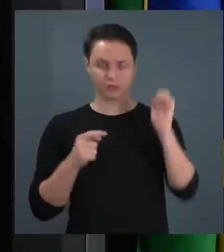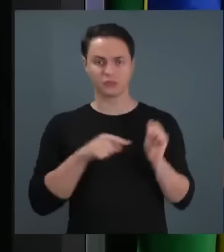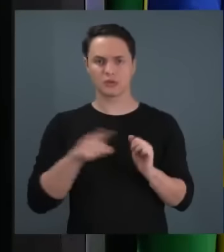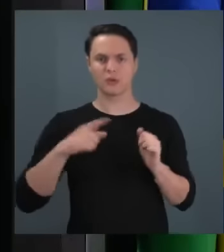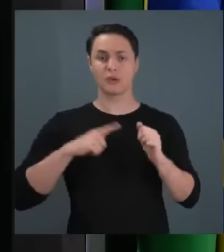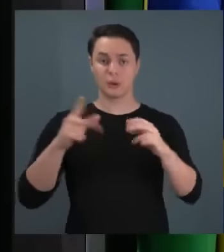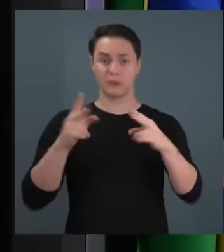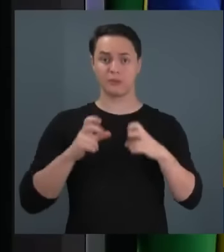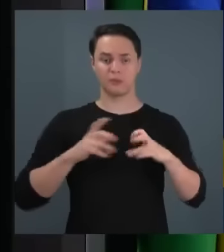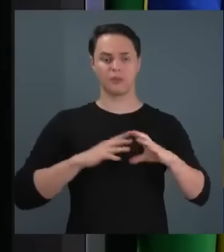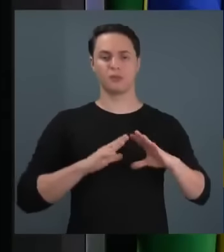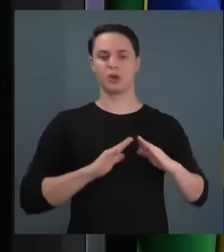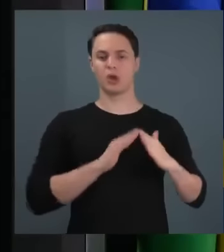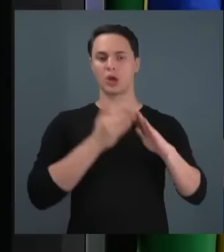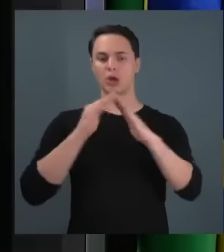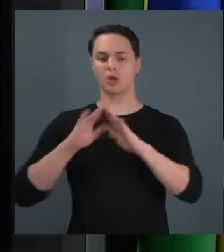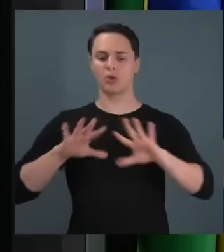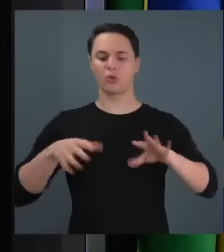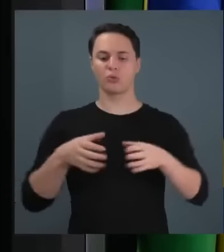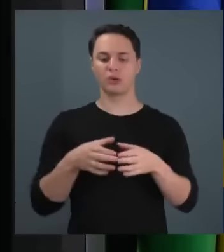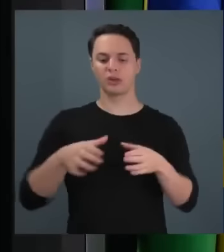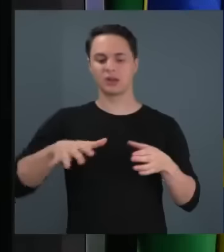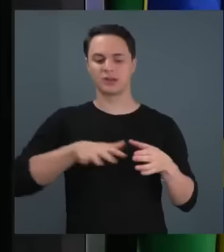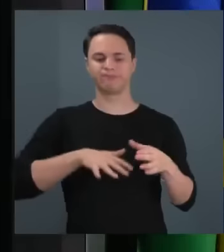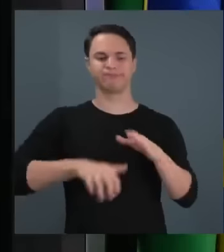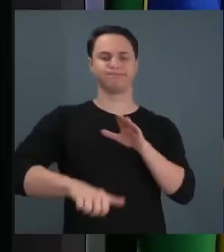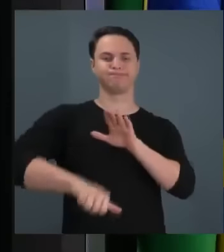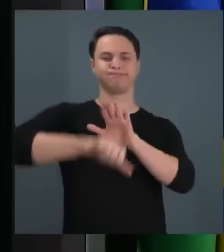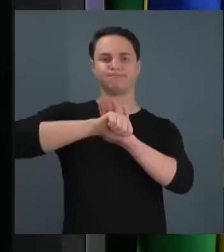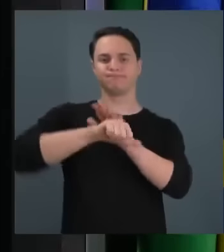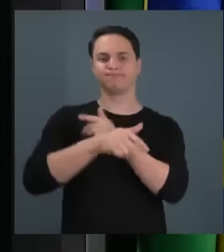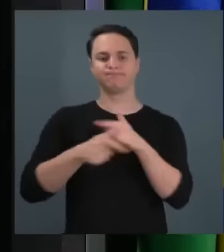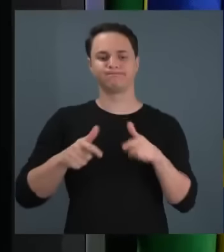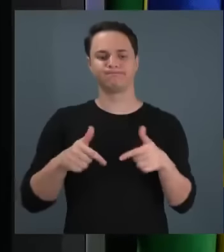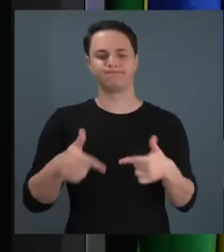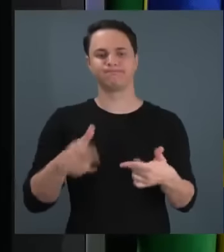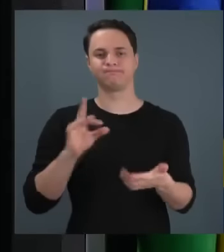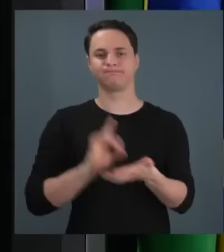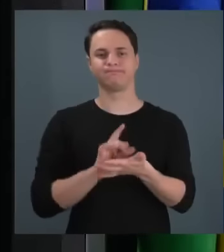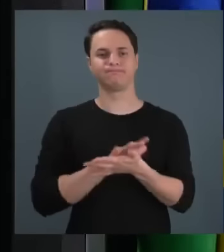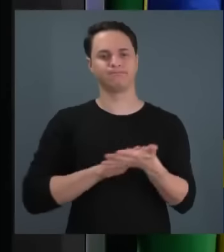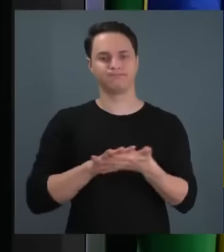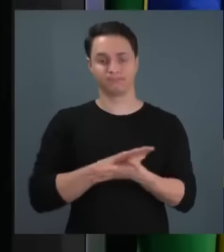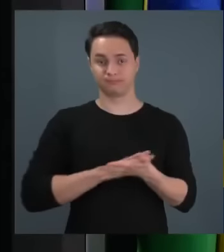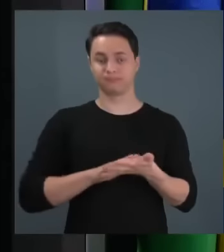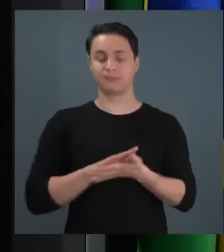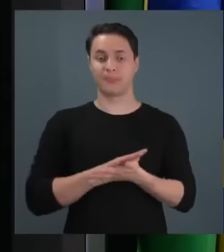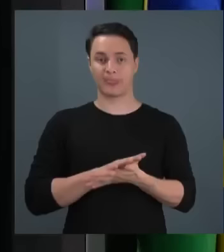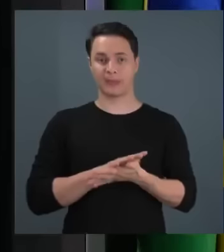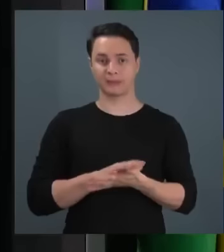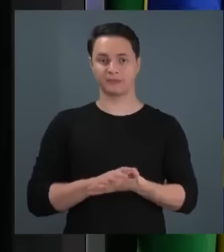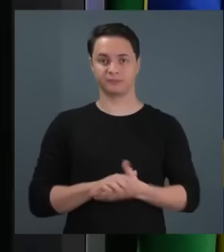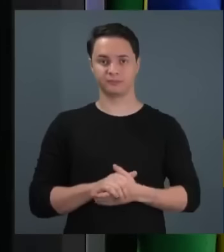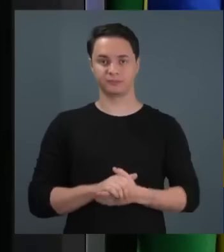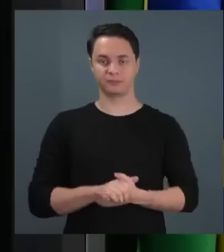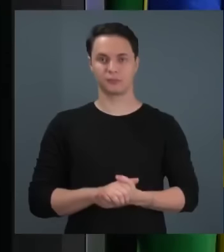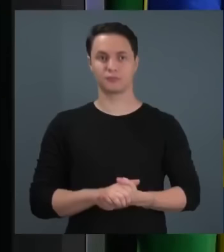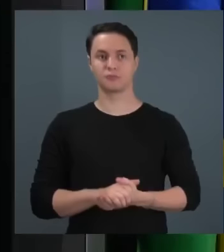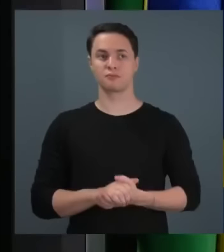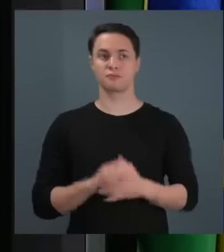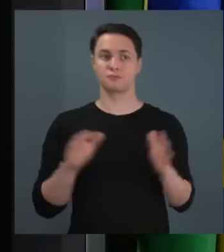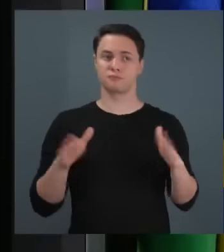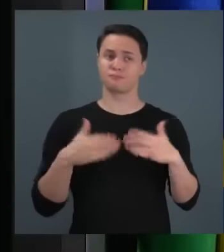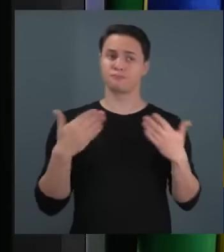nas comunidades do Rio de Janeiro o crime, sem uma ação efetiva do Estado. Então,